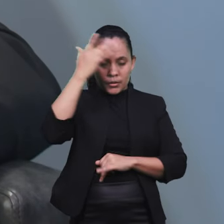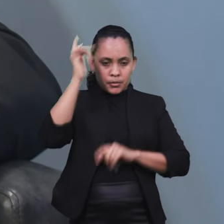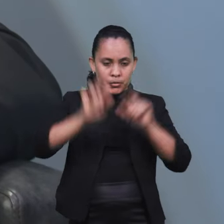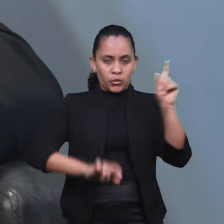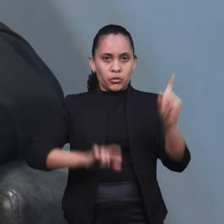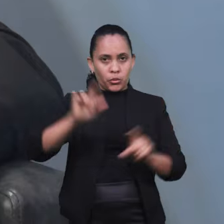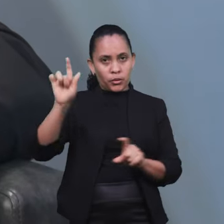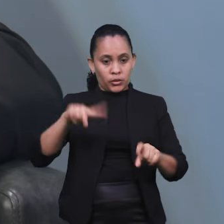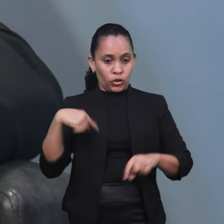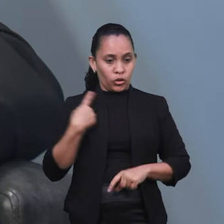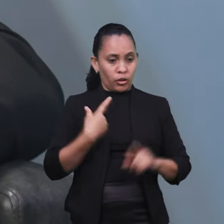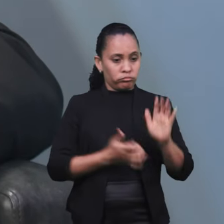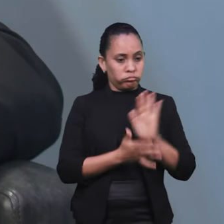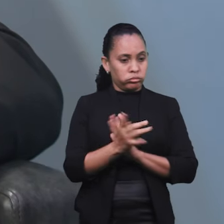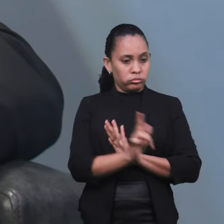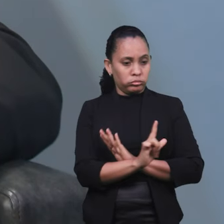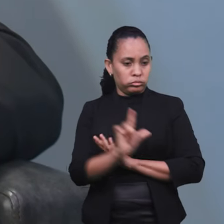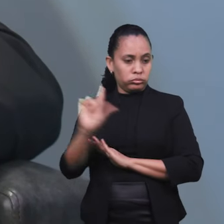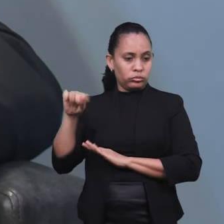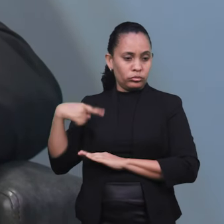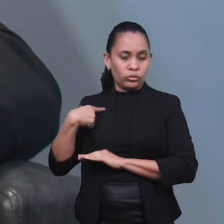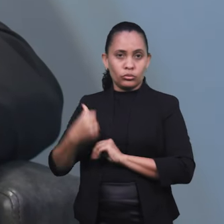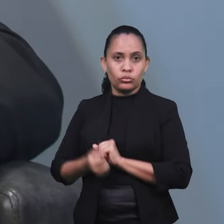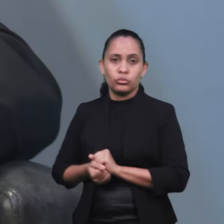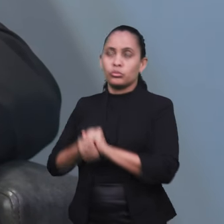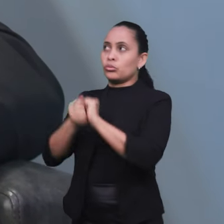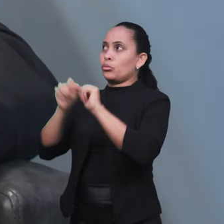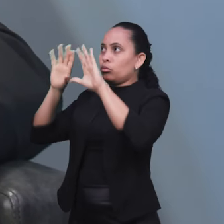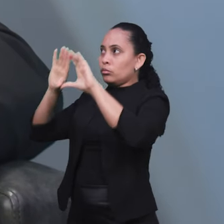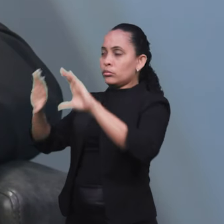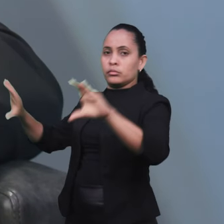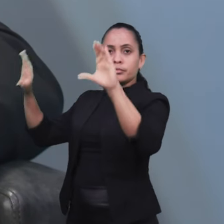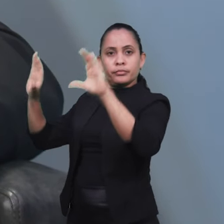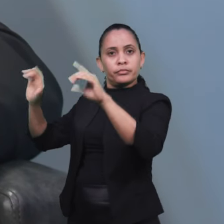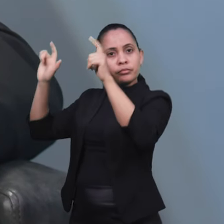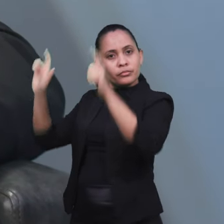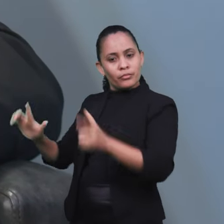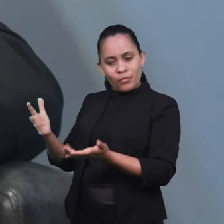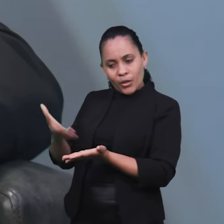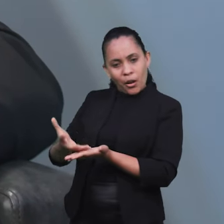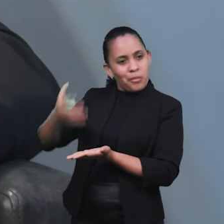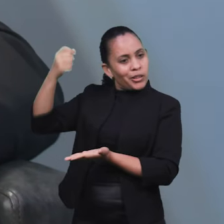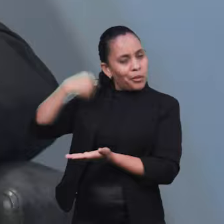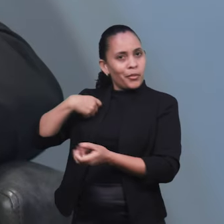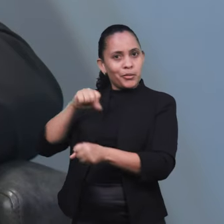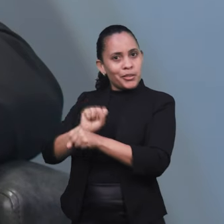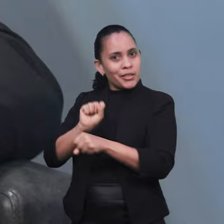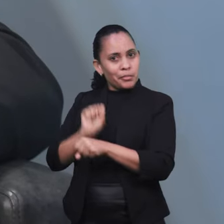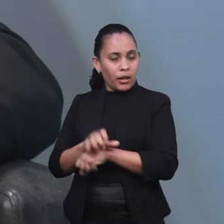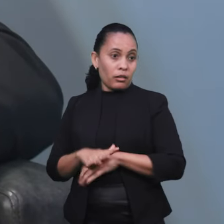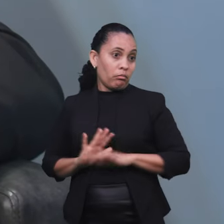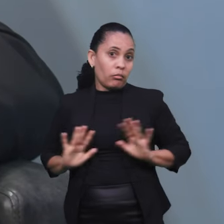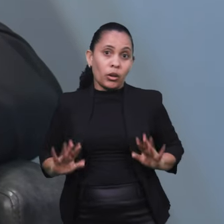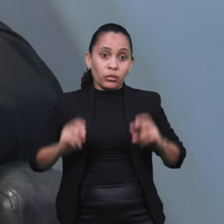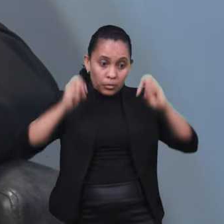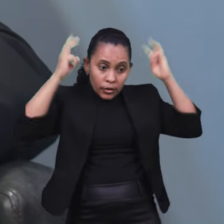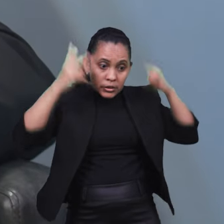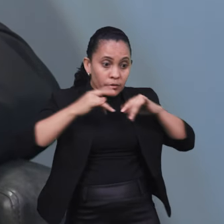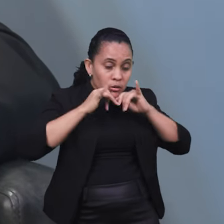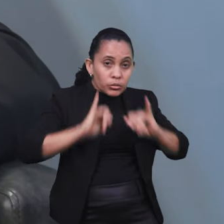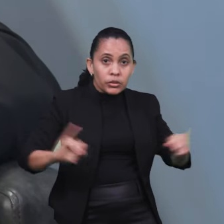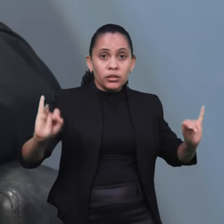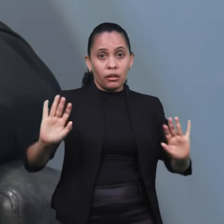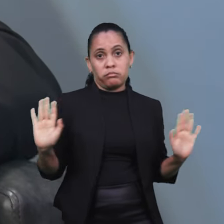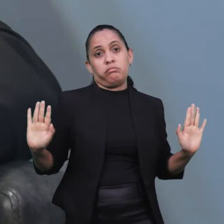que nós sairemos daqui e iremos com o Senhor para a terra prometida, que o arrebatamento nos aguarda. Moisés foi levantado